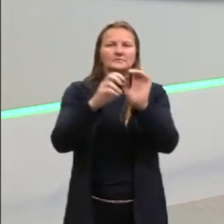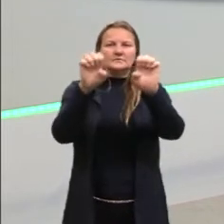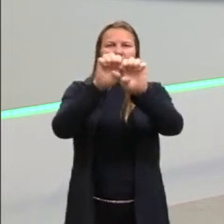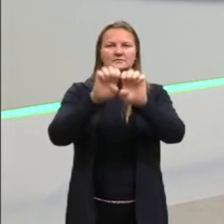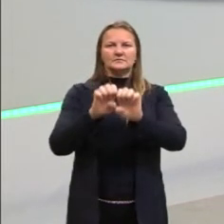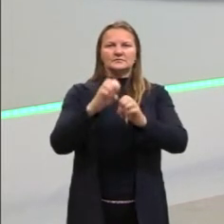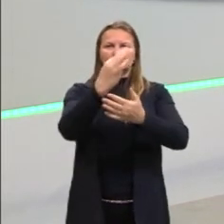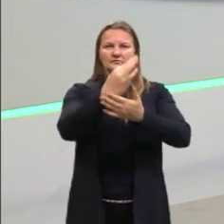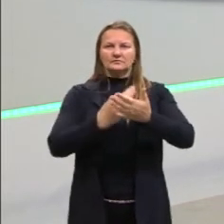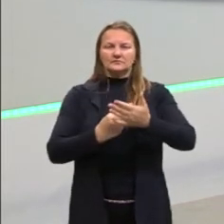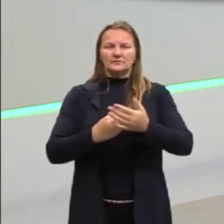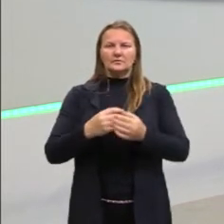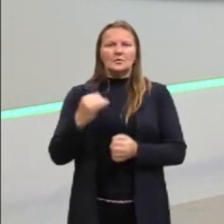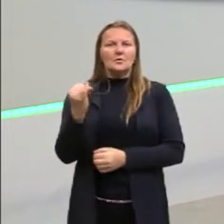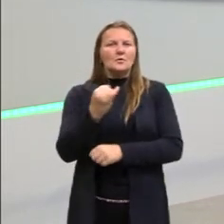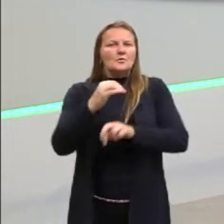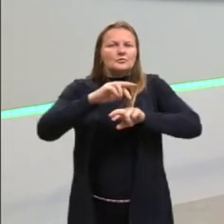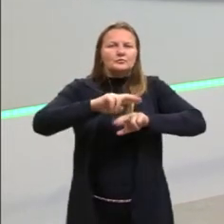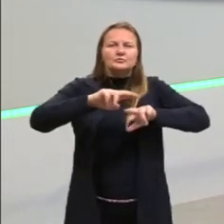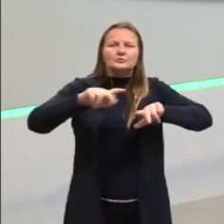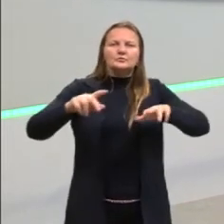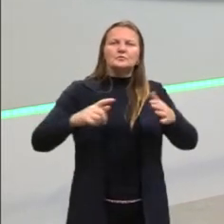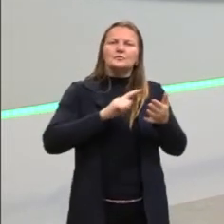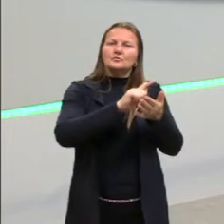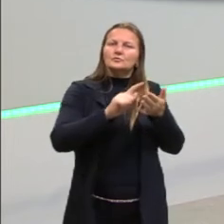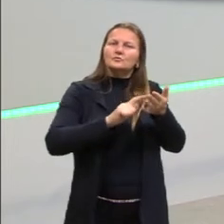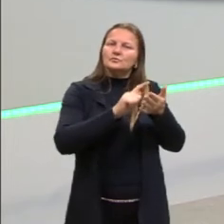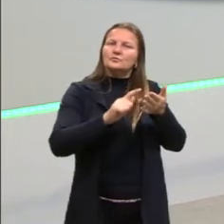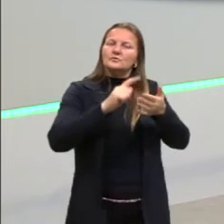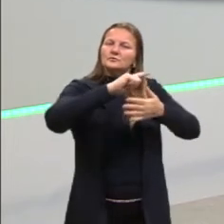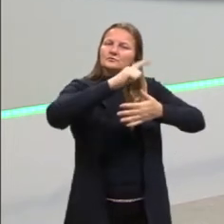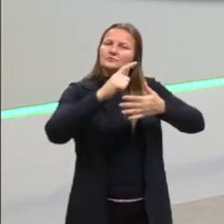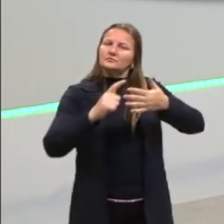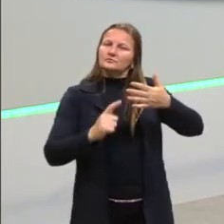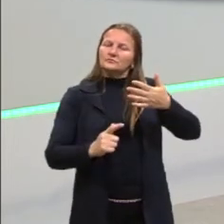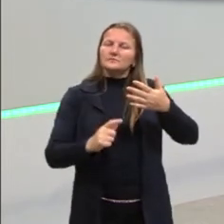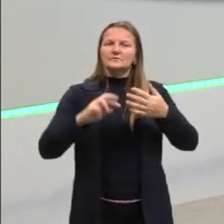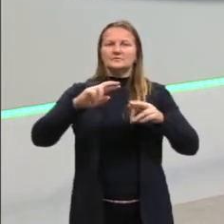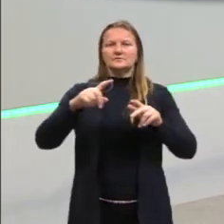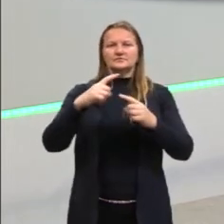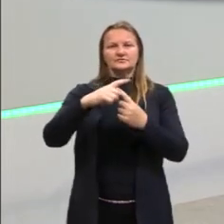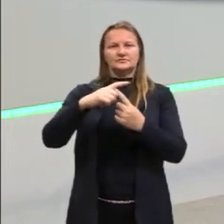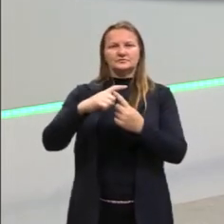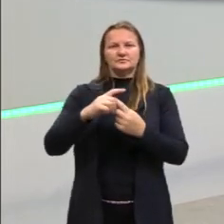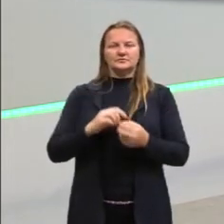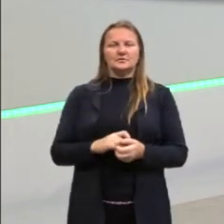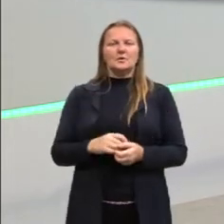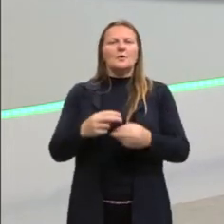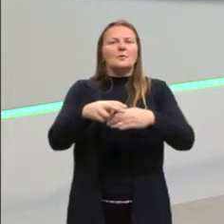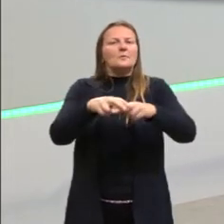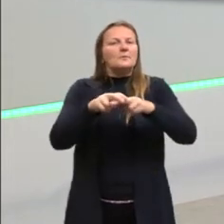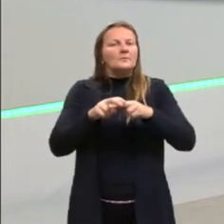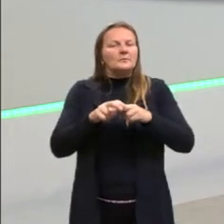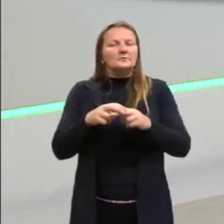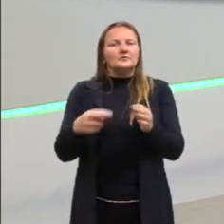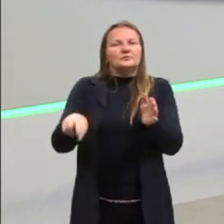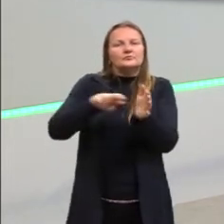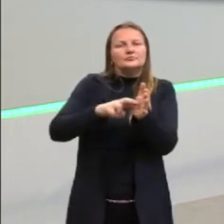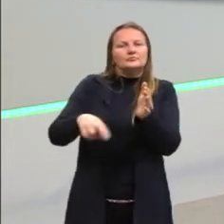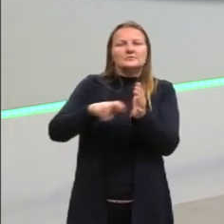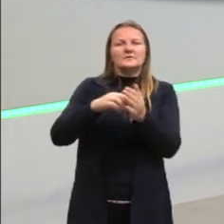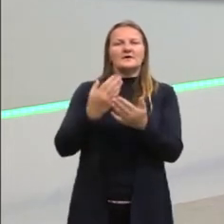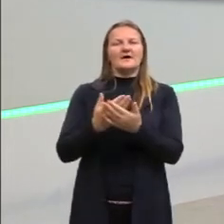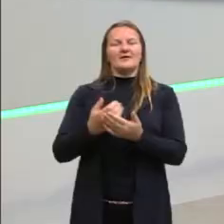de textos de diferentes gêneros e tipos, tá? E para isso, vocês podem retomar aí